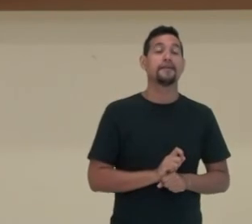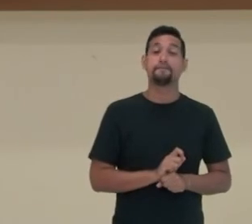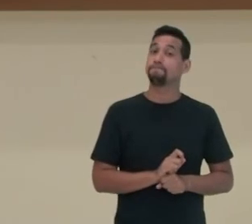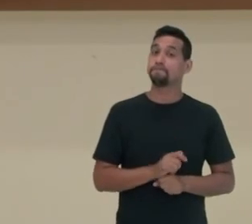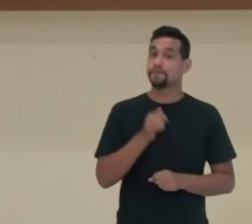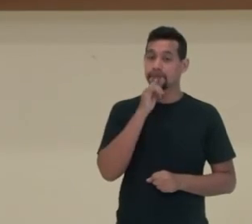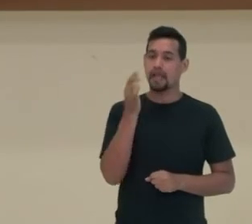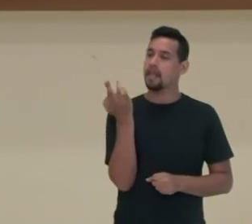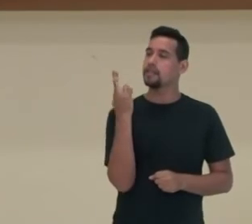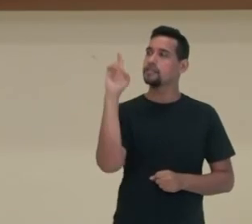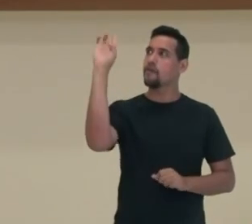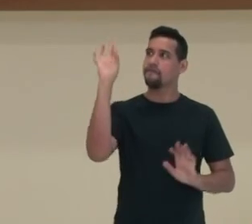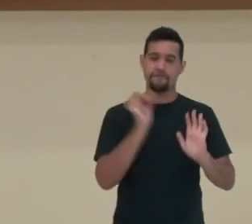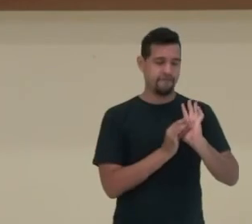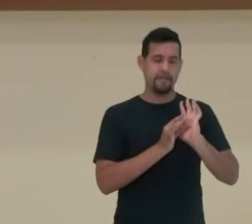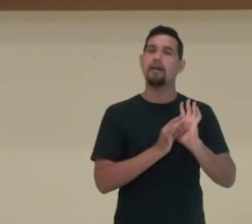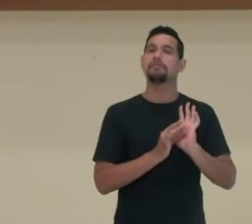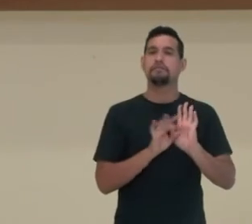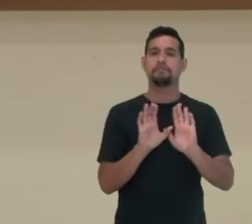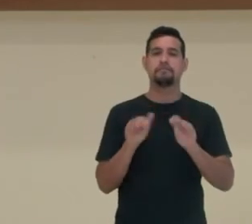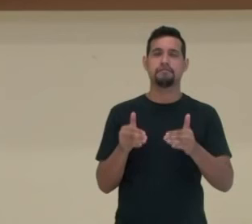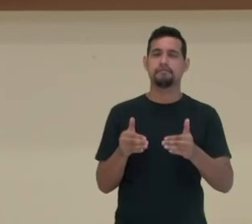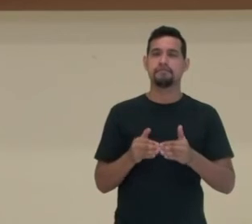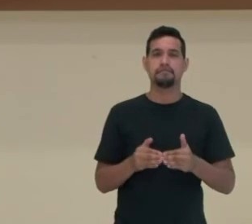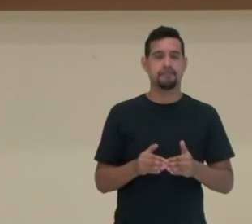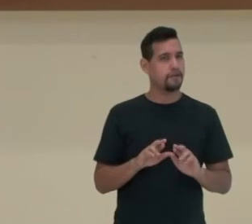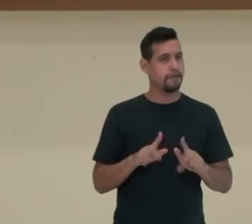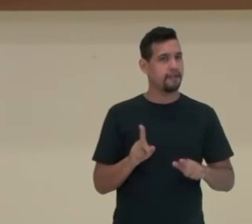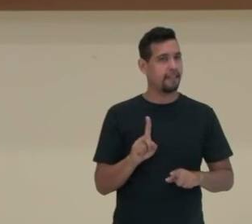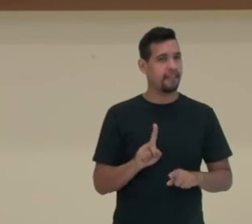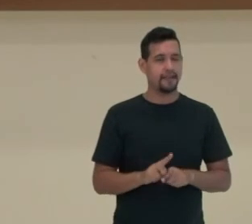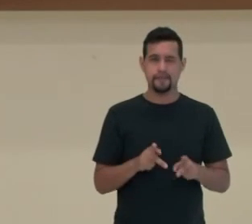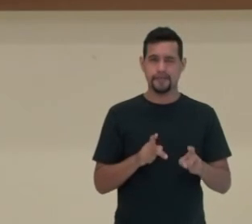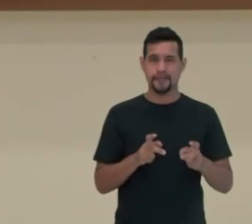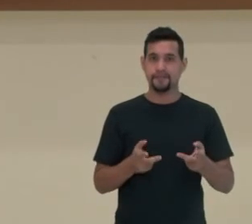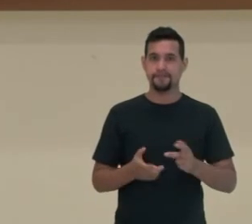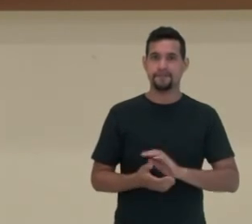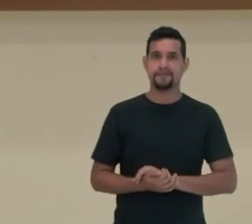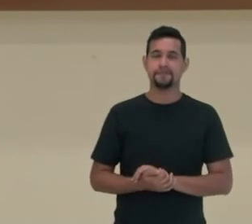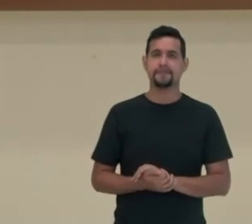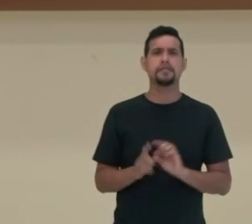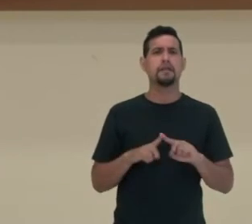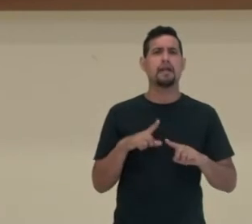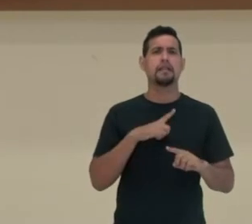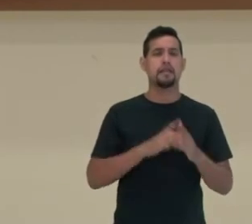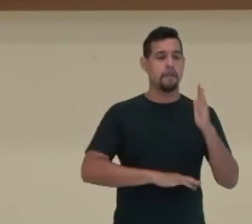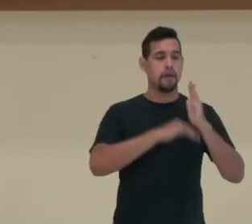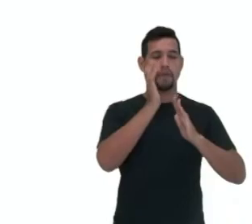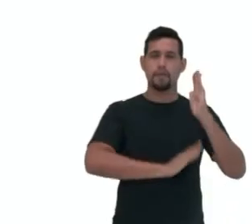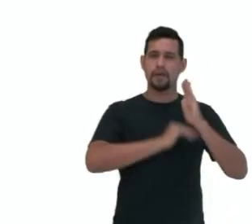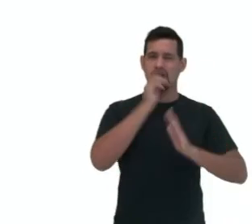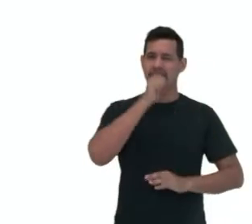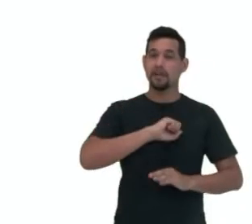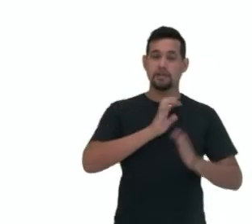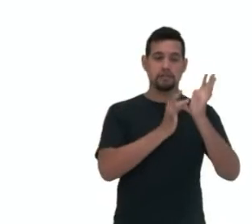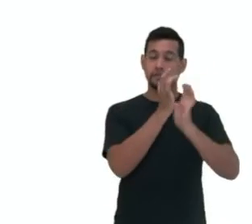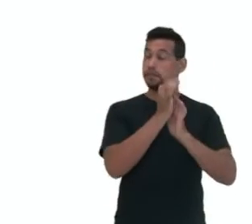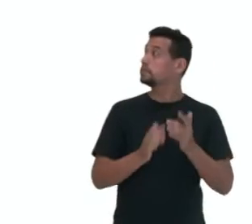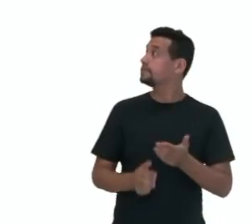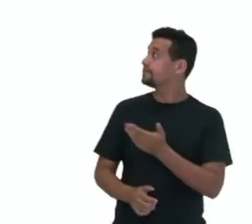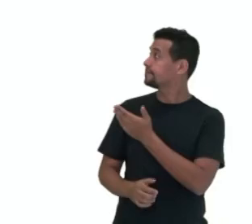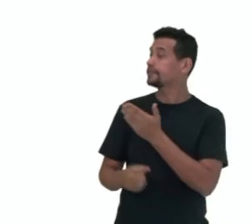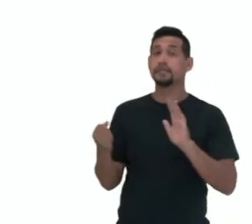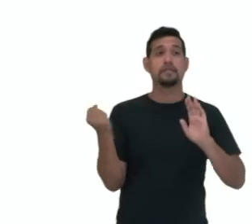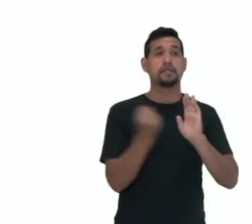melhor, com a religião oficial do Império Romano. Não vai dar outra, vai ser perseguido. Aqui vocês têm uma das pinturas mais antigas de Jesus, gente.